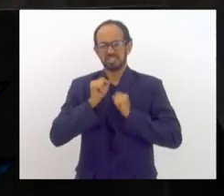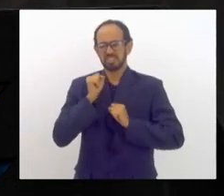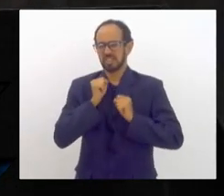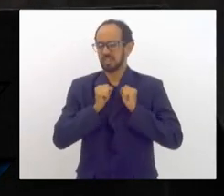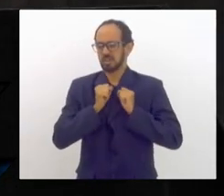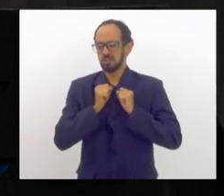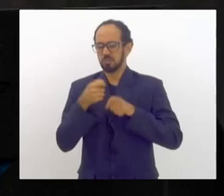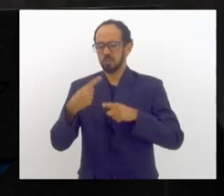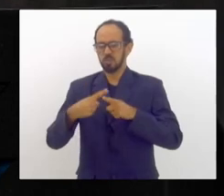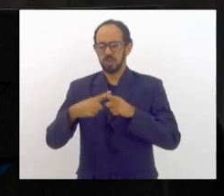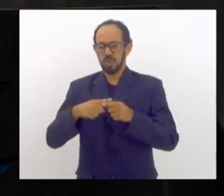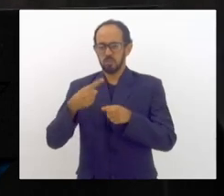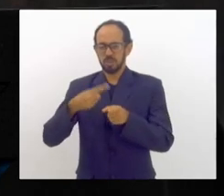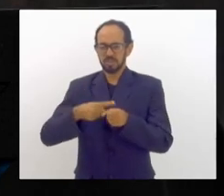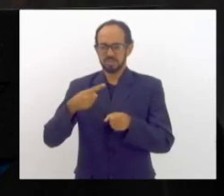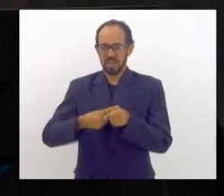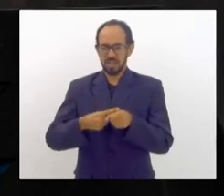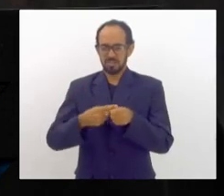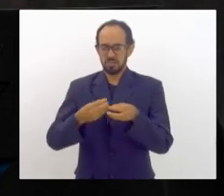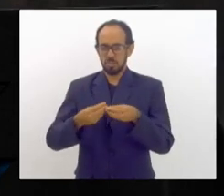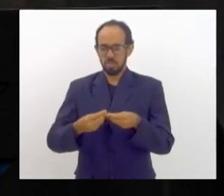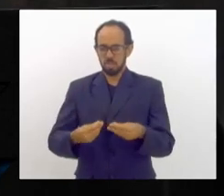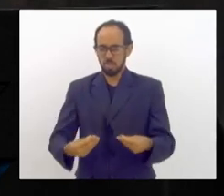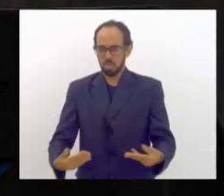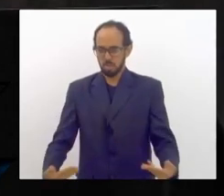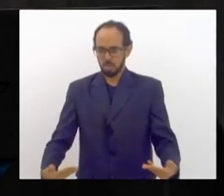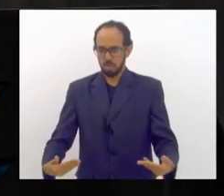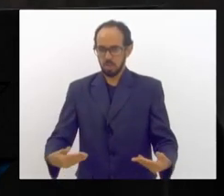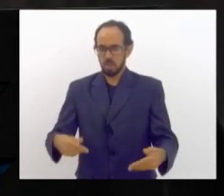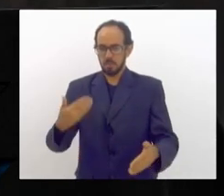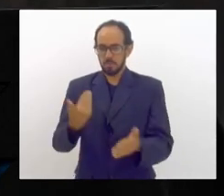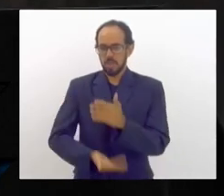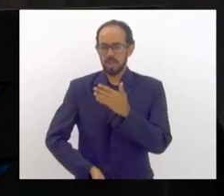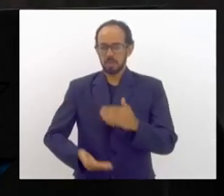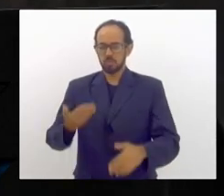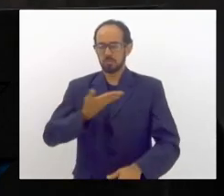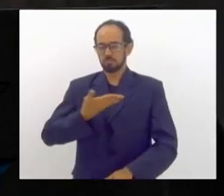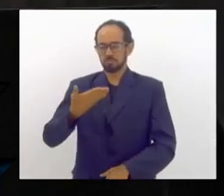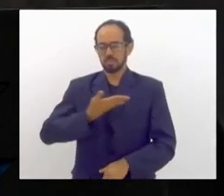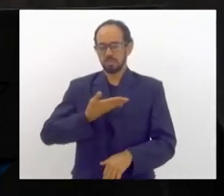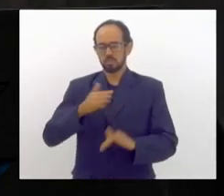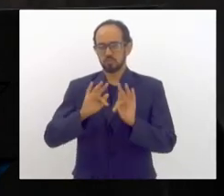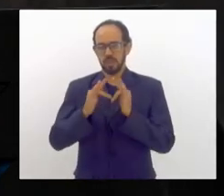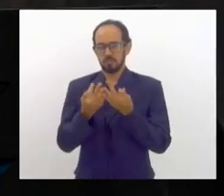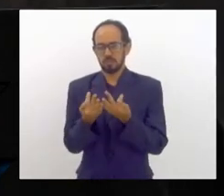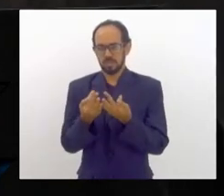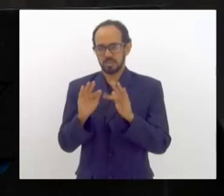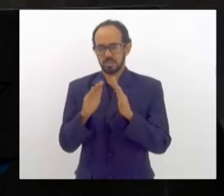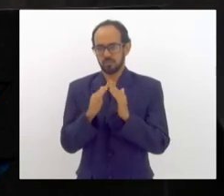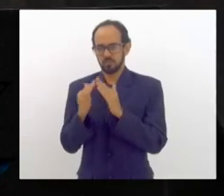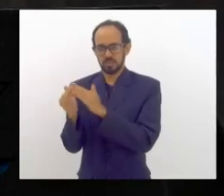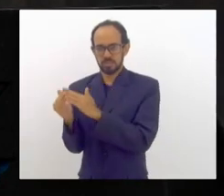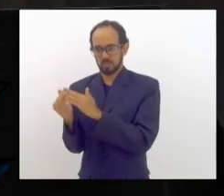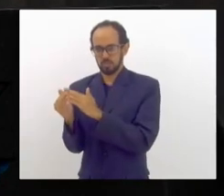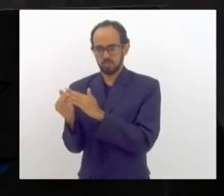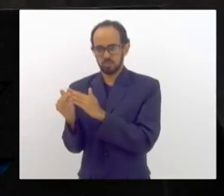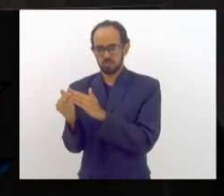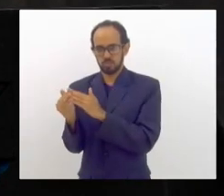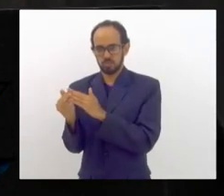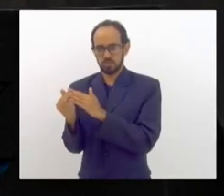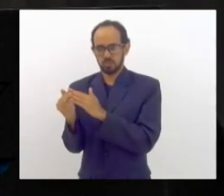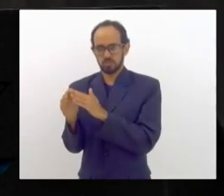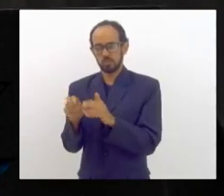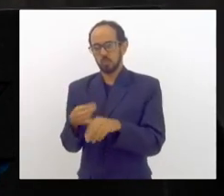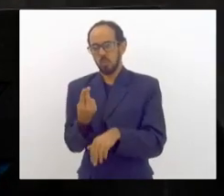cai, seja perdendo os nossos amigos, familiares e vizinhos debaixo da barreira,